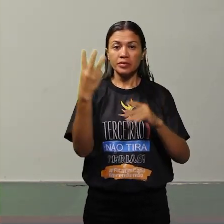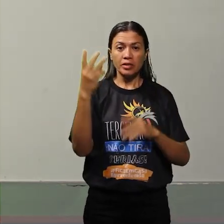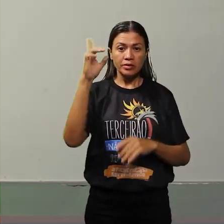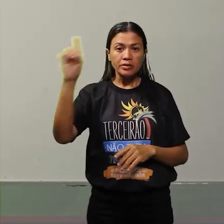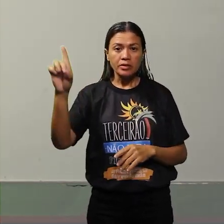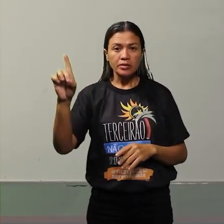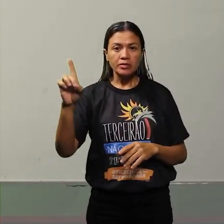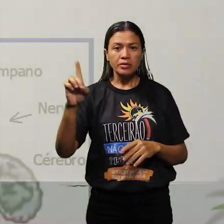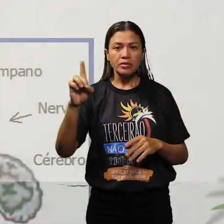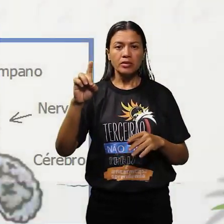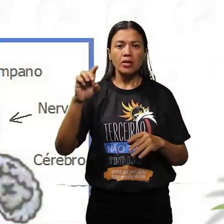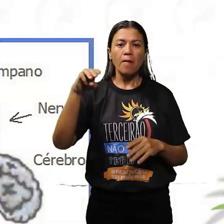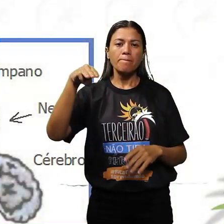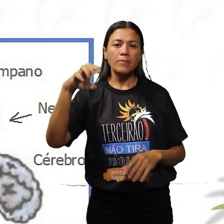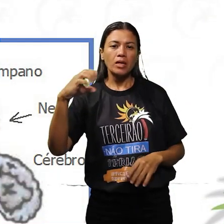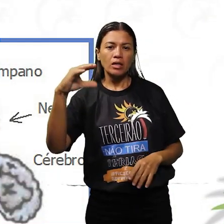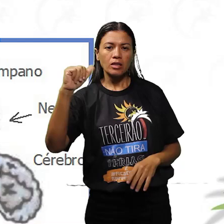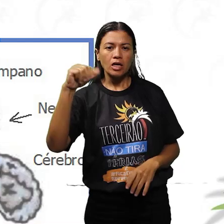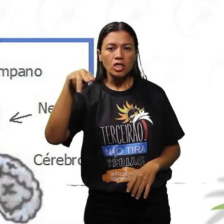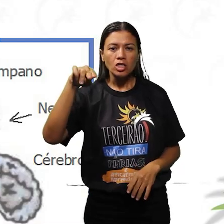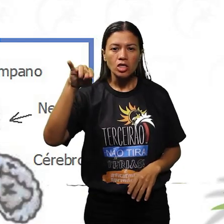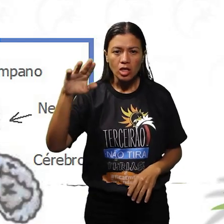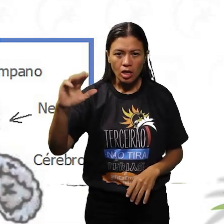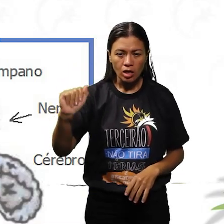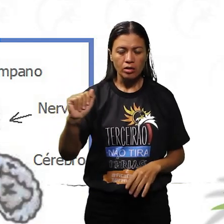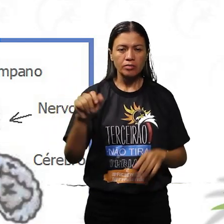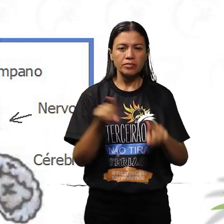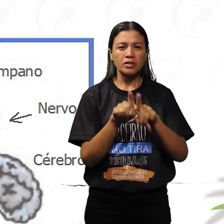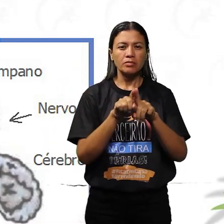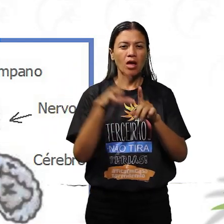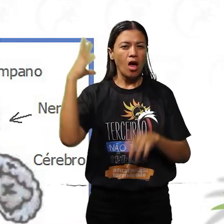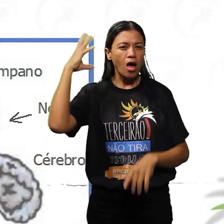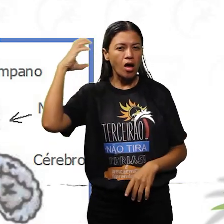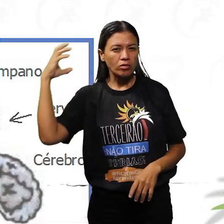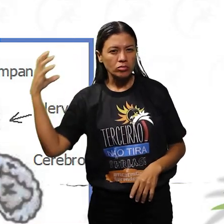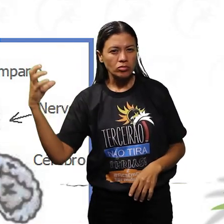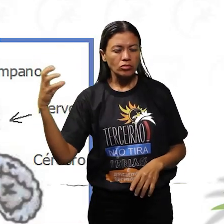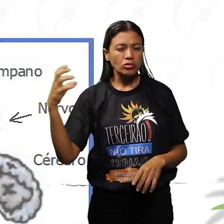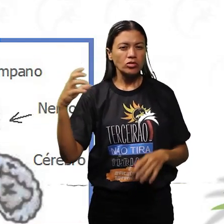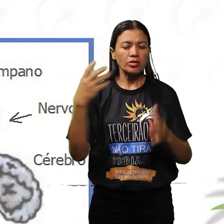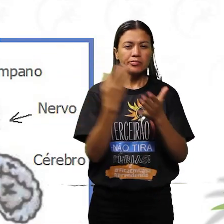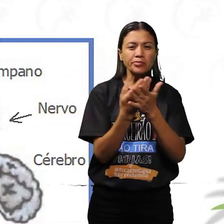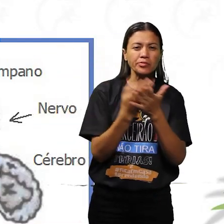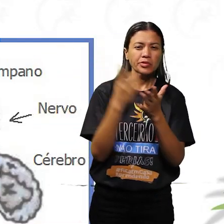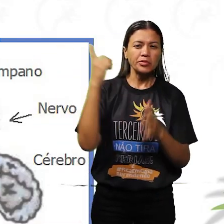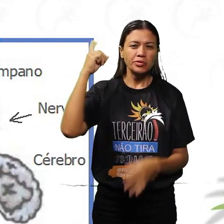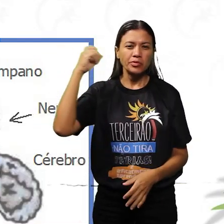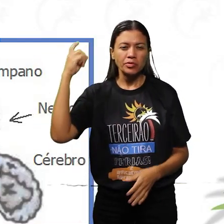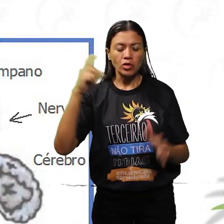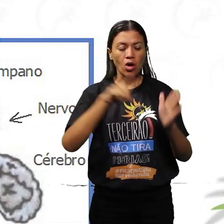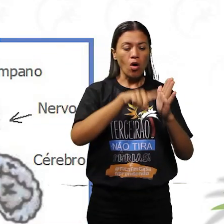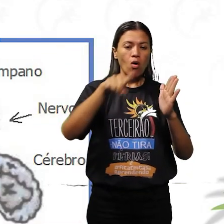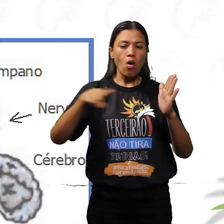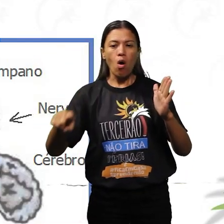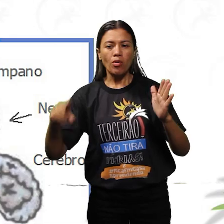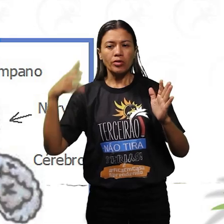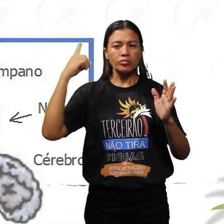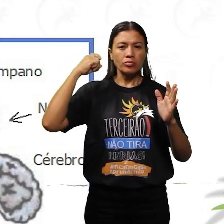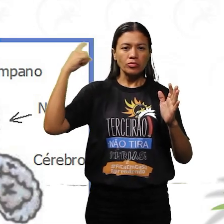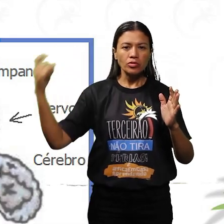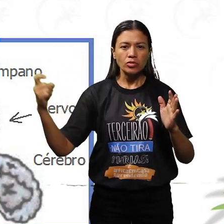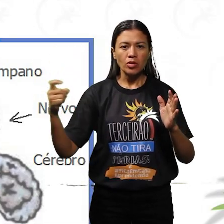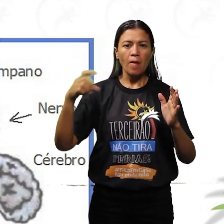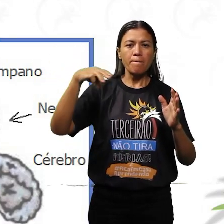beleza? Então, vamos lá. Então, acústica é o estudo dessas ondas sonoras, é o estudo do som. Ondas sonoras são mecânicas, são longitudinais,